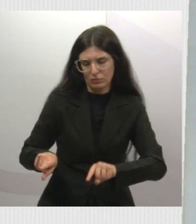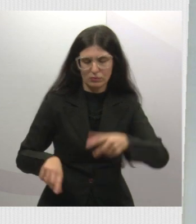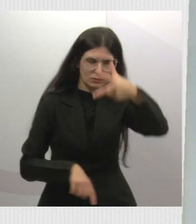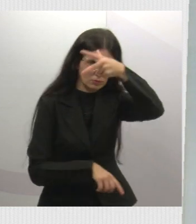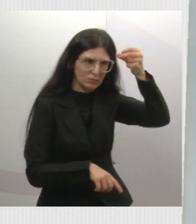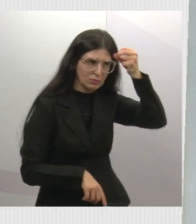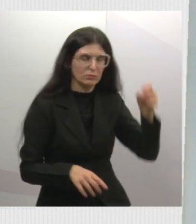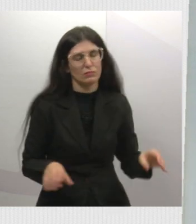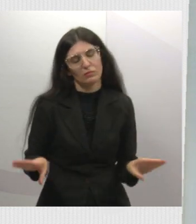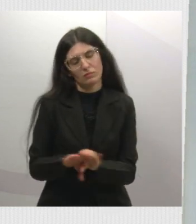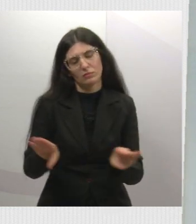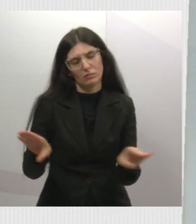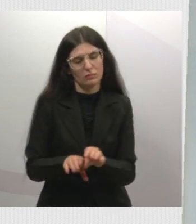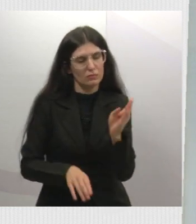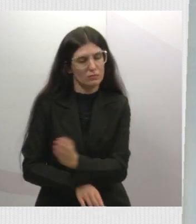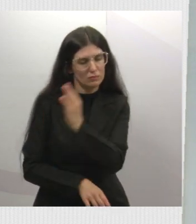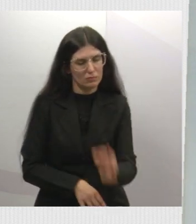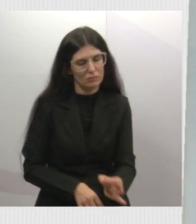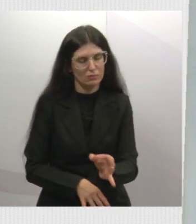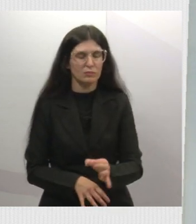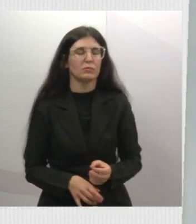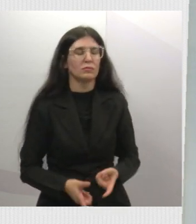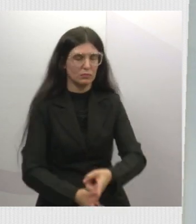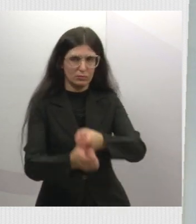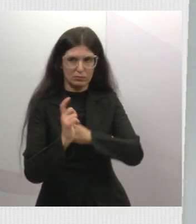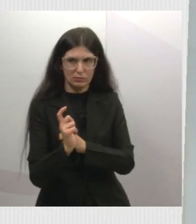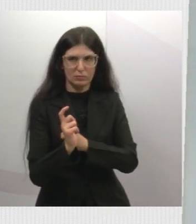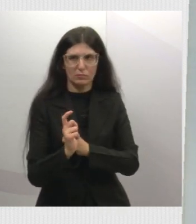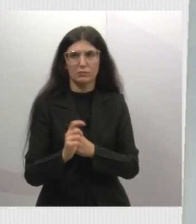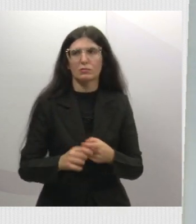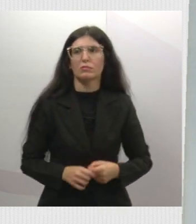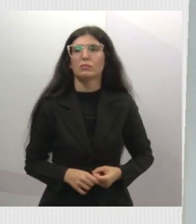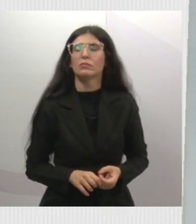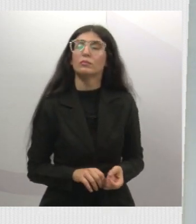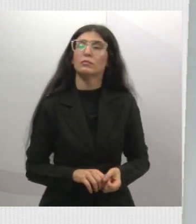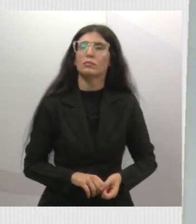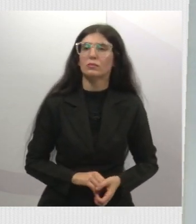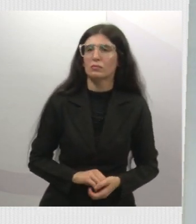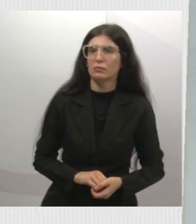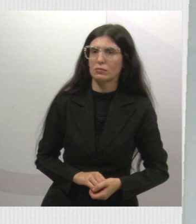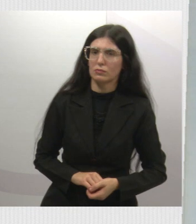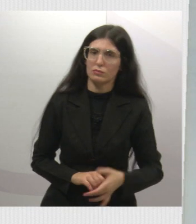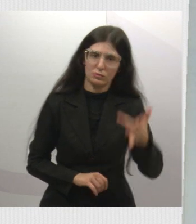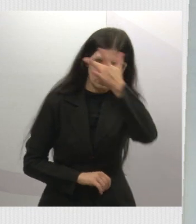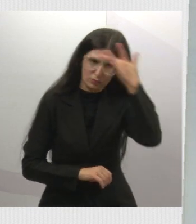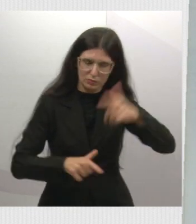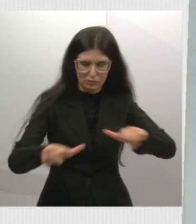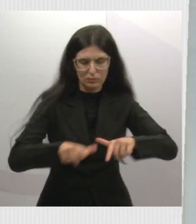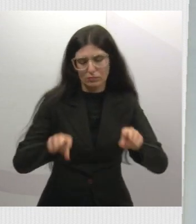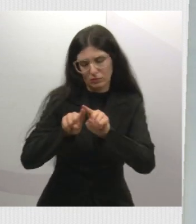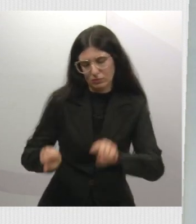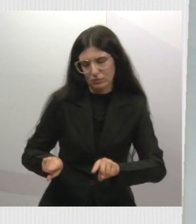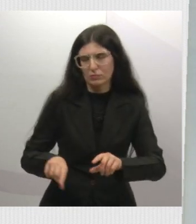despesas correntes, que vamos citar logo abaixo. Então, pessoal, encargos, meta orçada